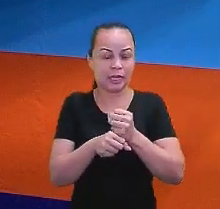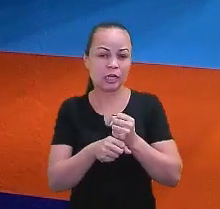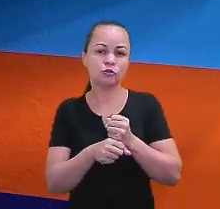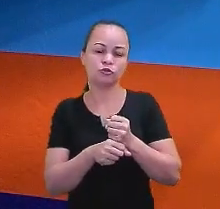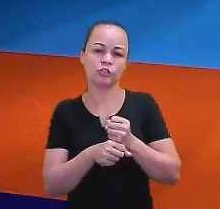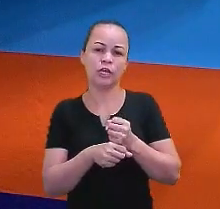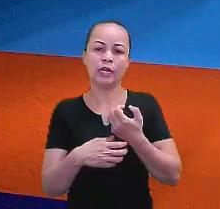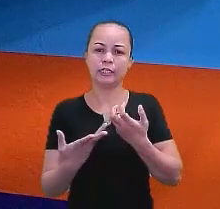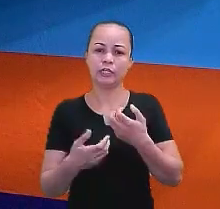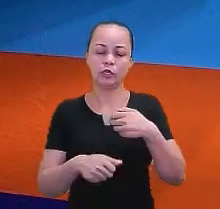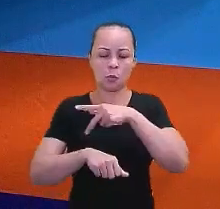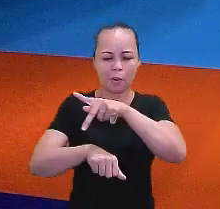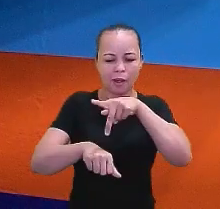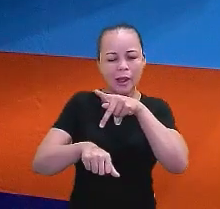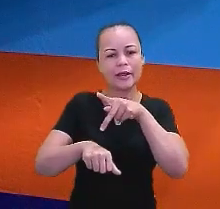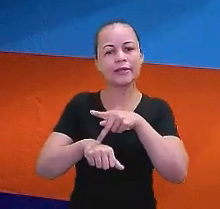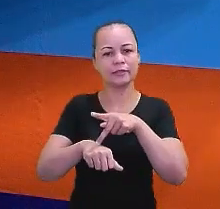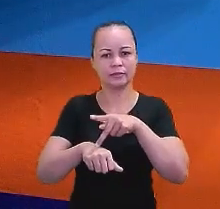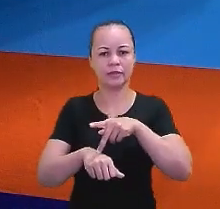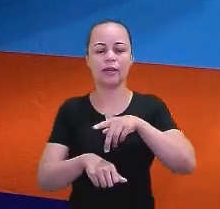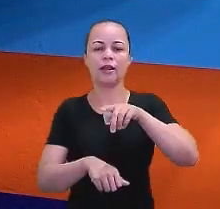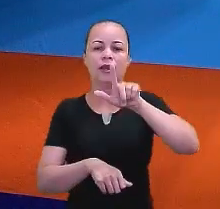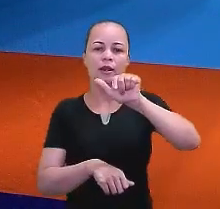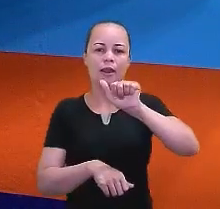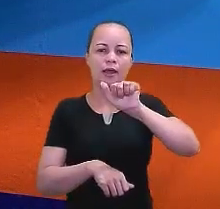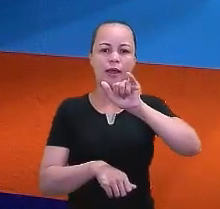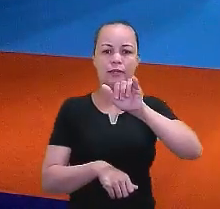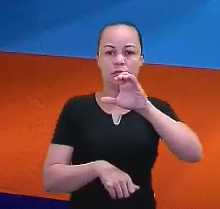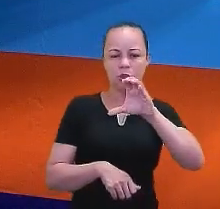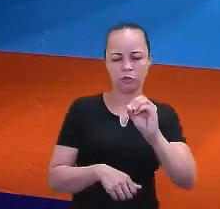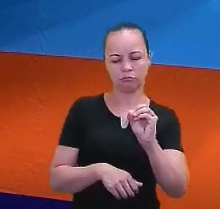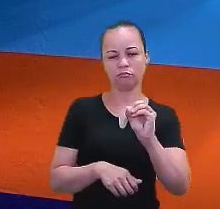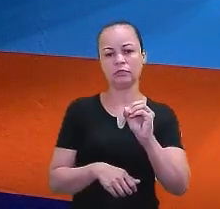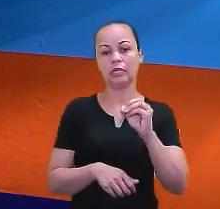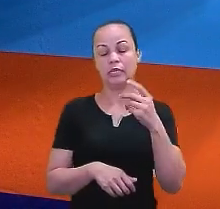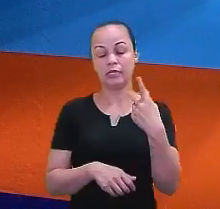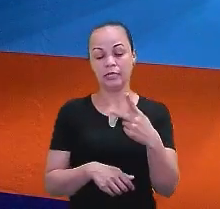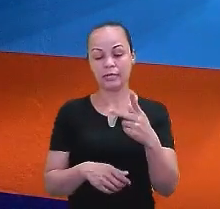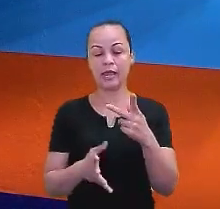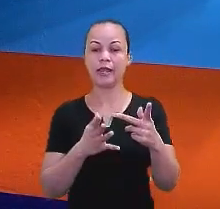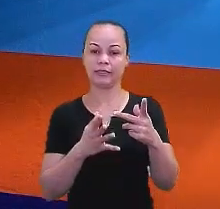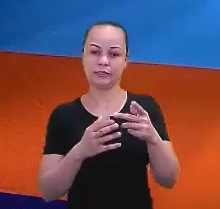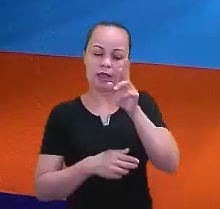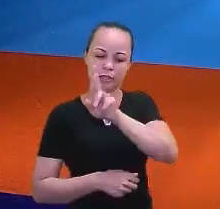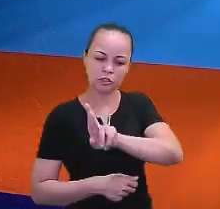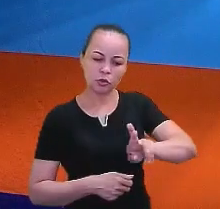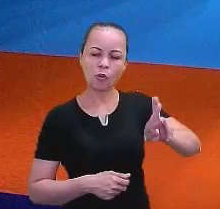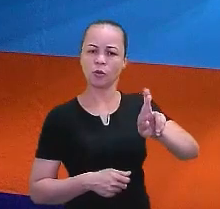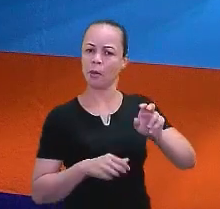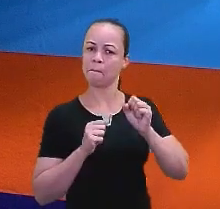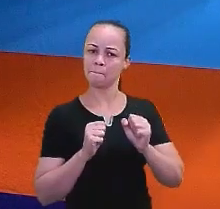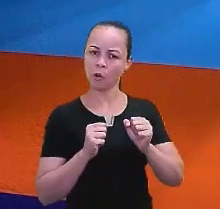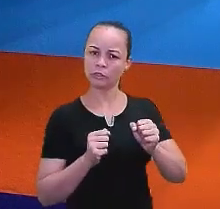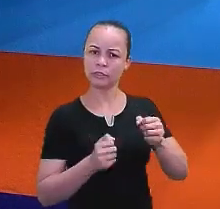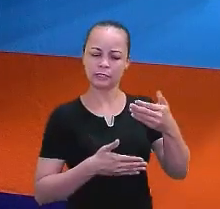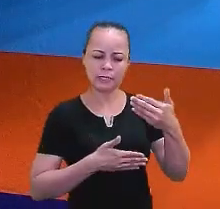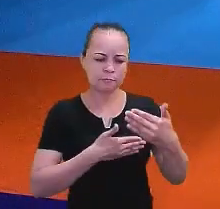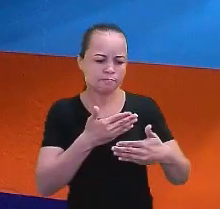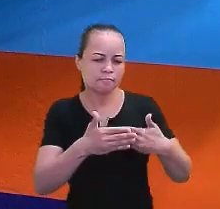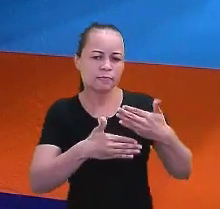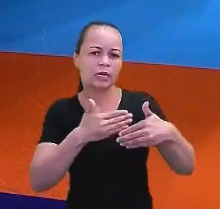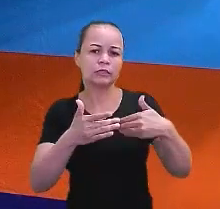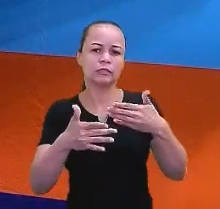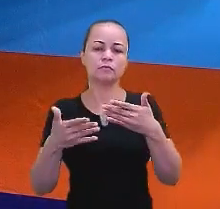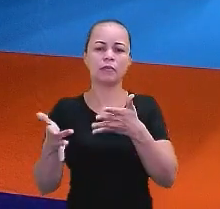laico e que a religiosidade ela deve pertencer de forma individual ou coletiva aos grupos,